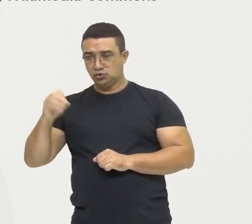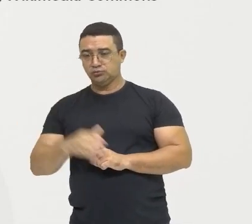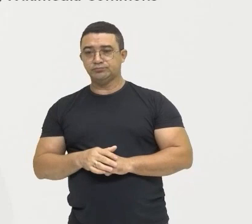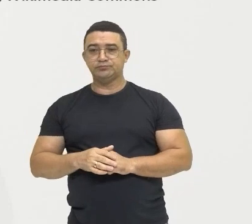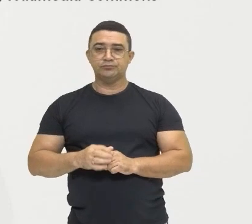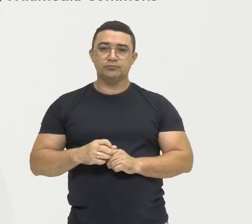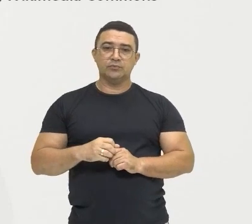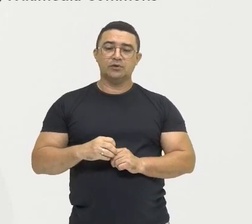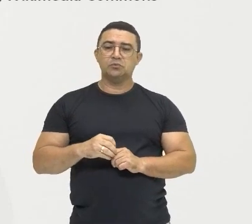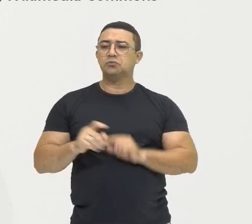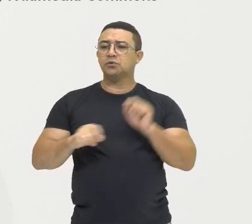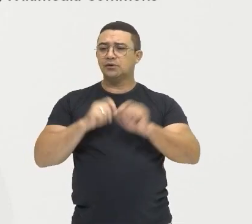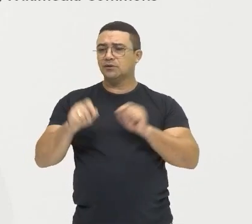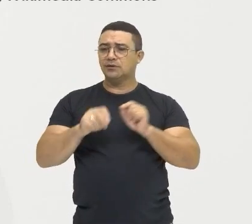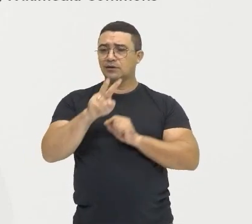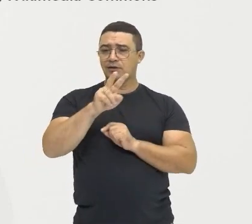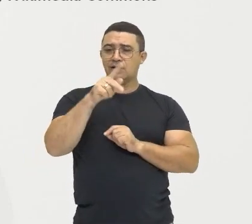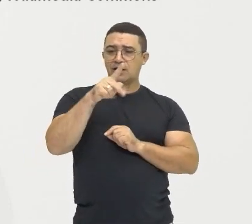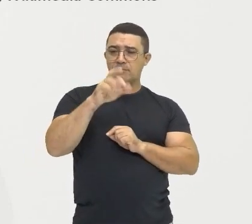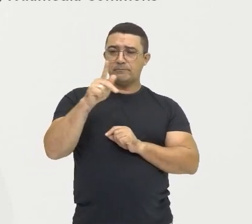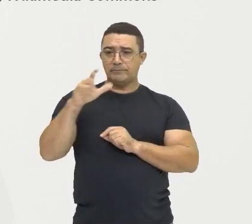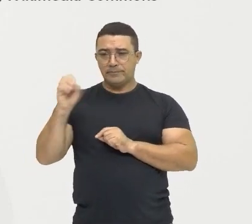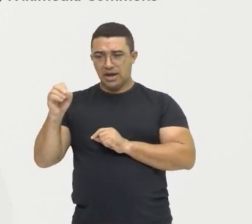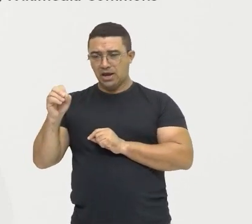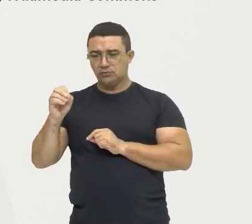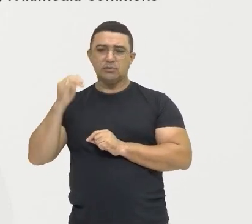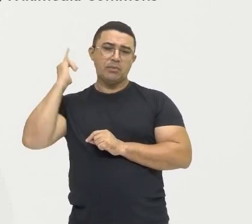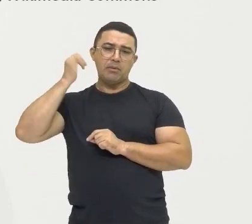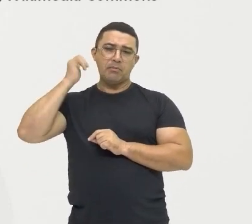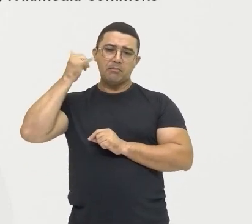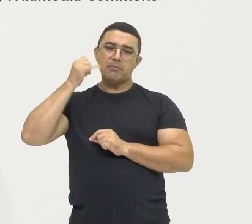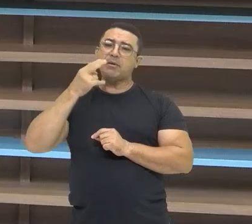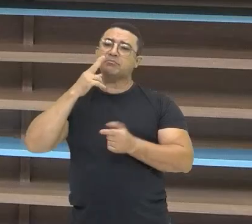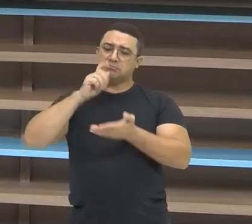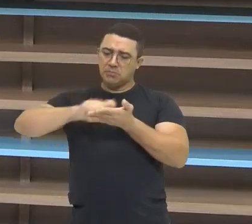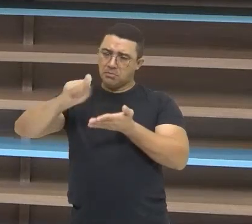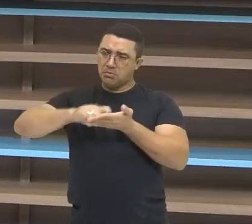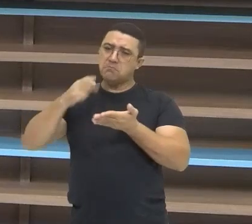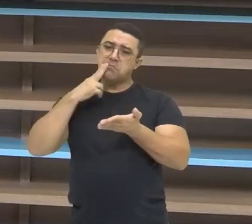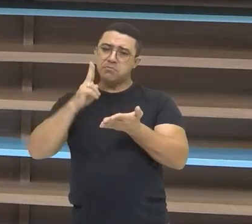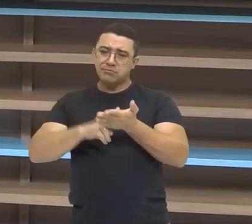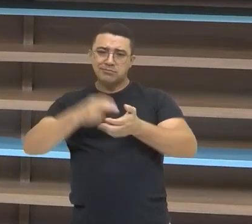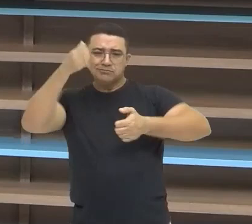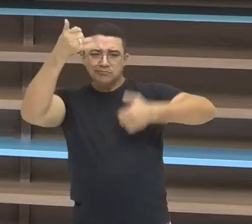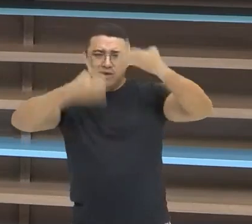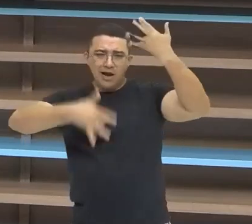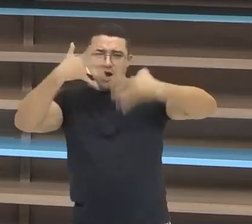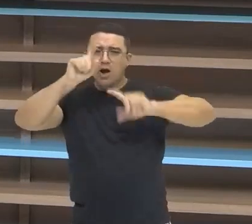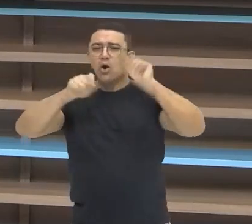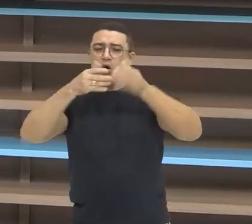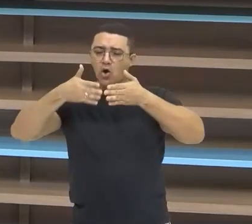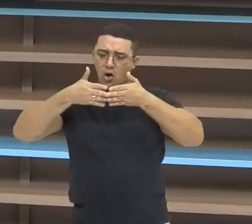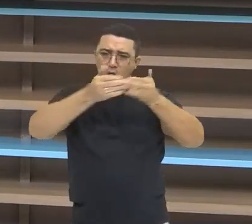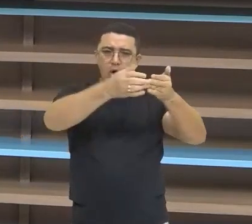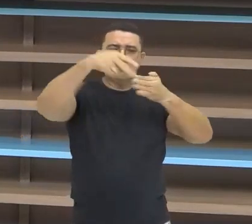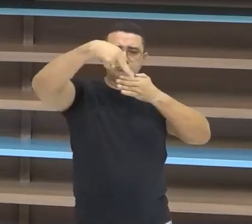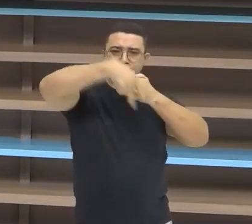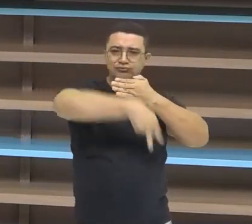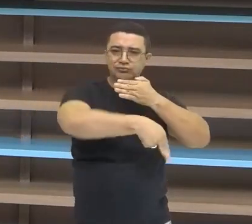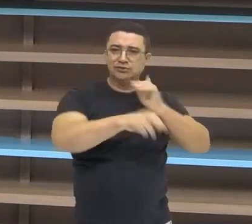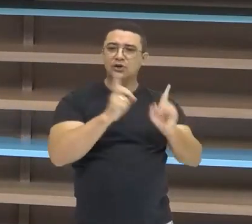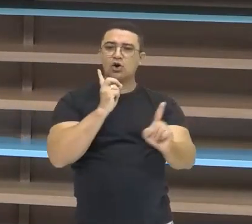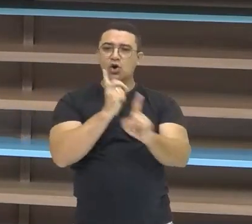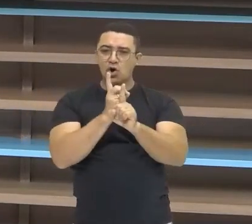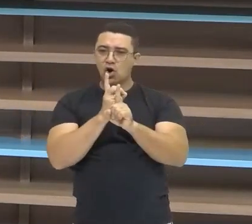Caminha, narrou para Dom Manuel o Venturoso, descrevendo a terra, como foi o desembarque, como foi o